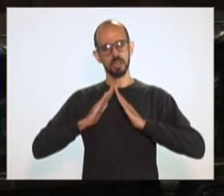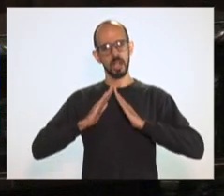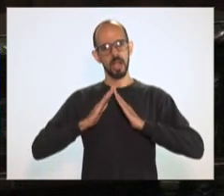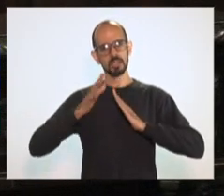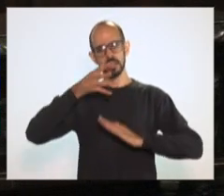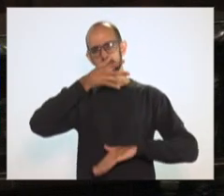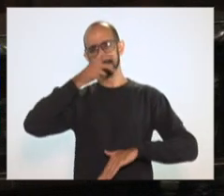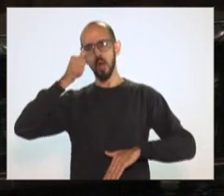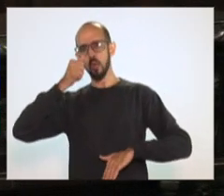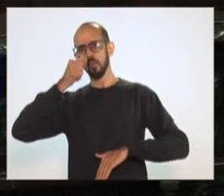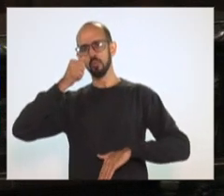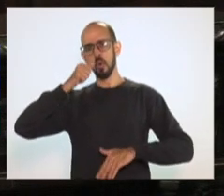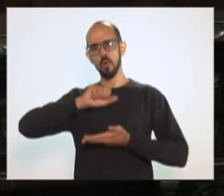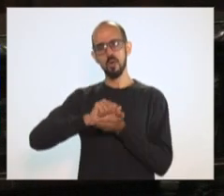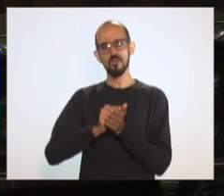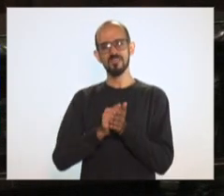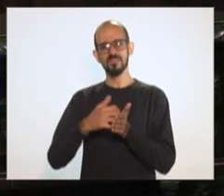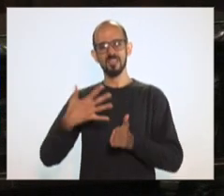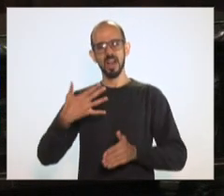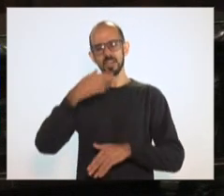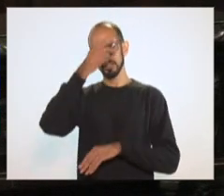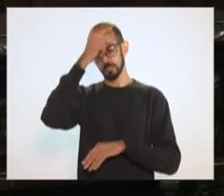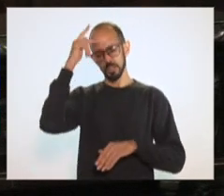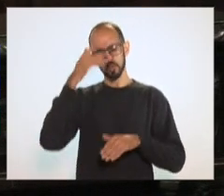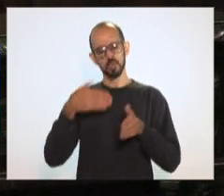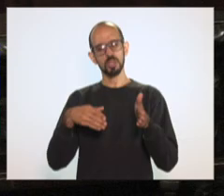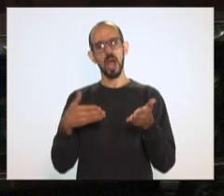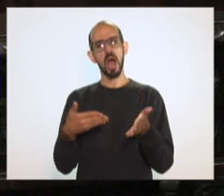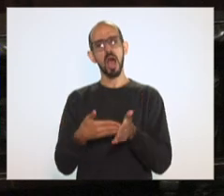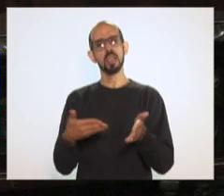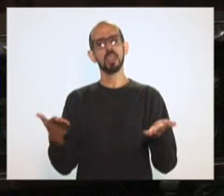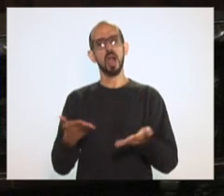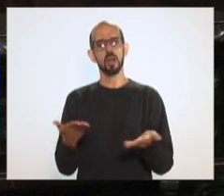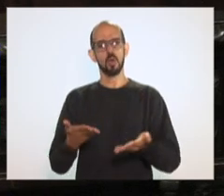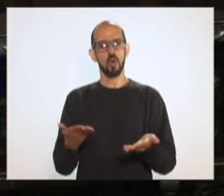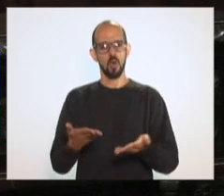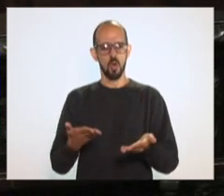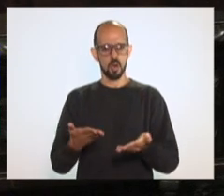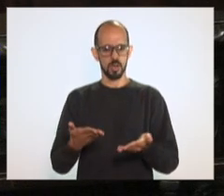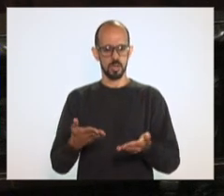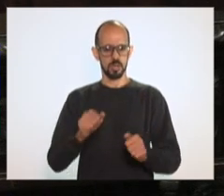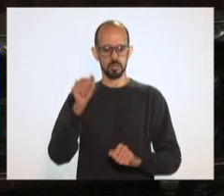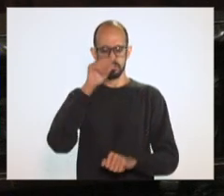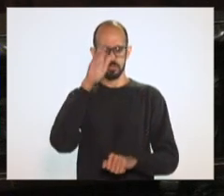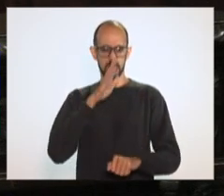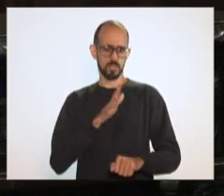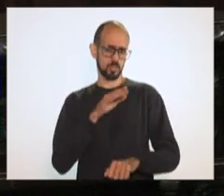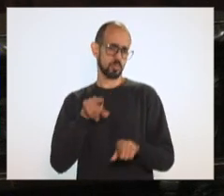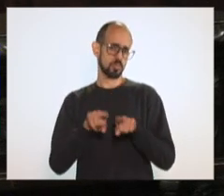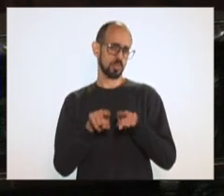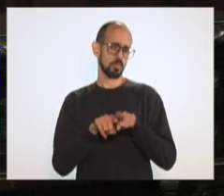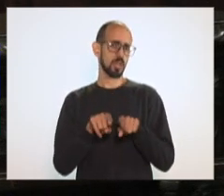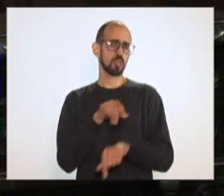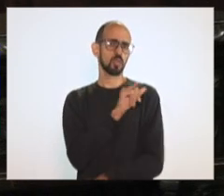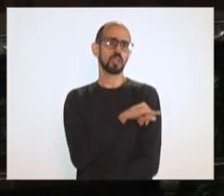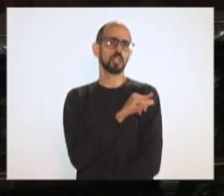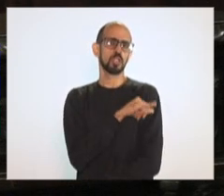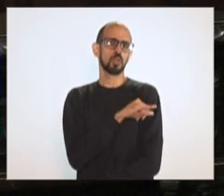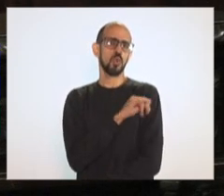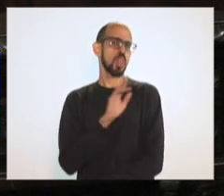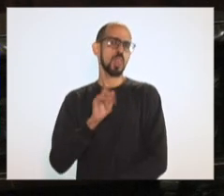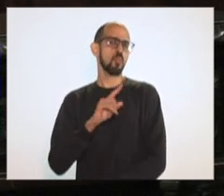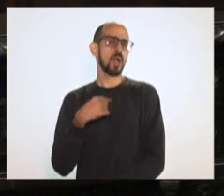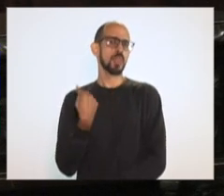muitas pessoas até esse momento, não só no Brasil como no estado do Rio de Janeiro. Não somos nós, senhor